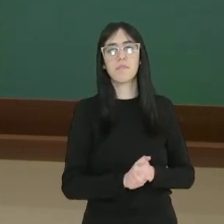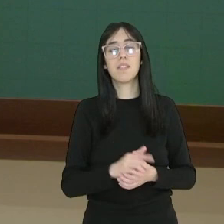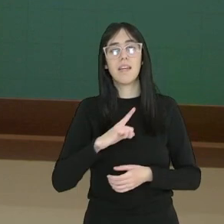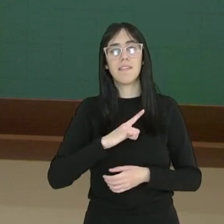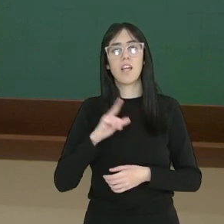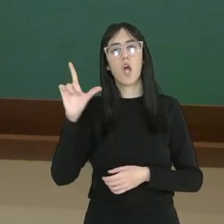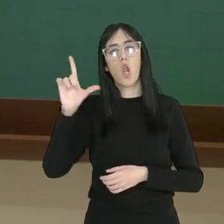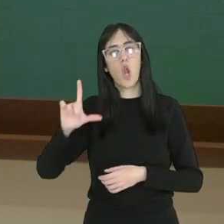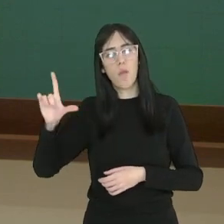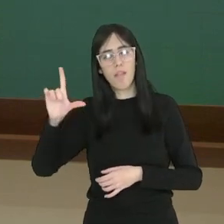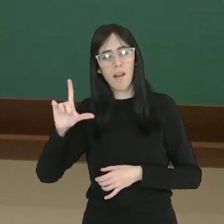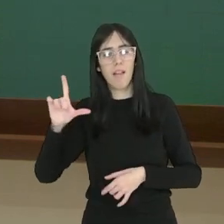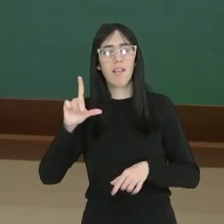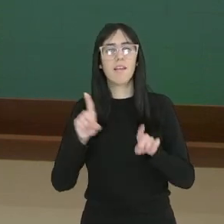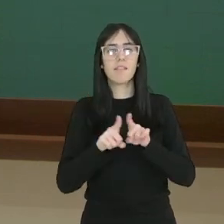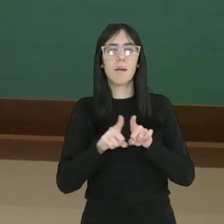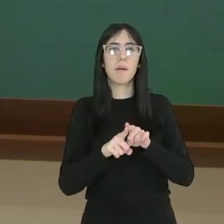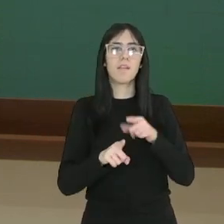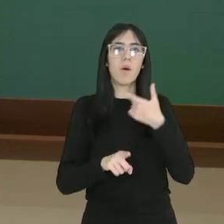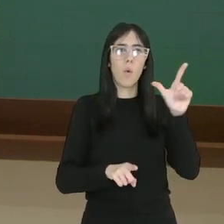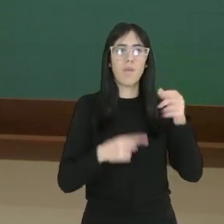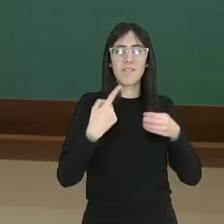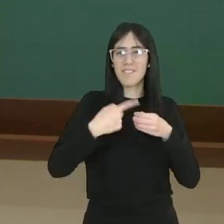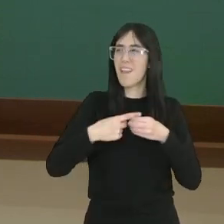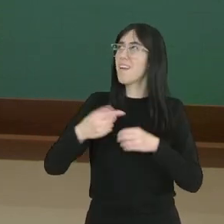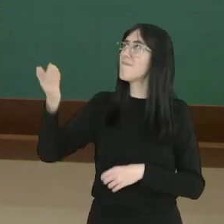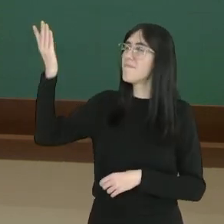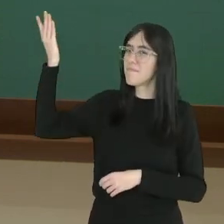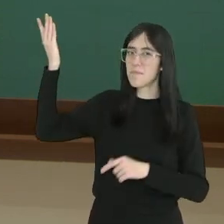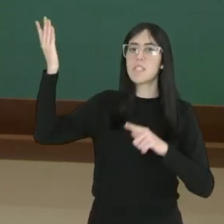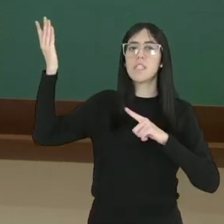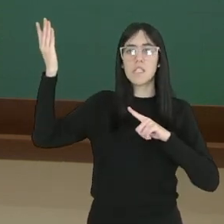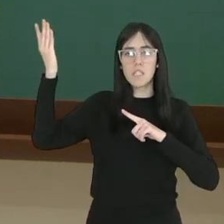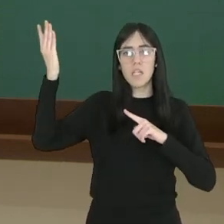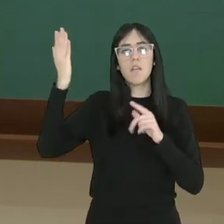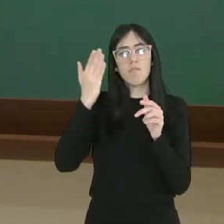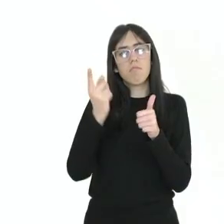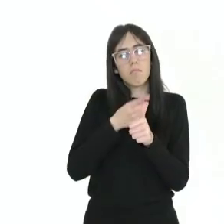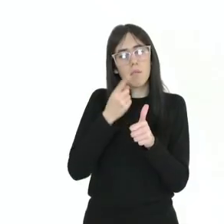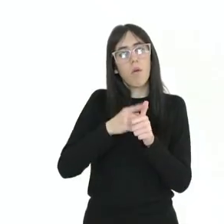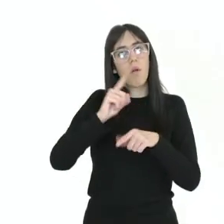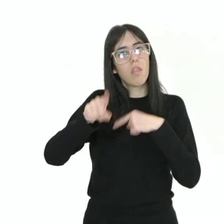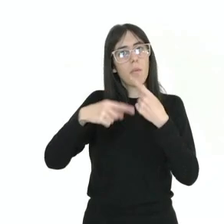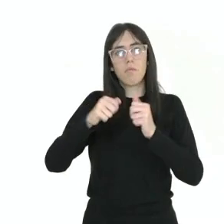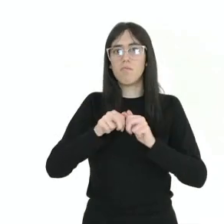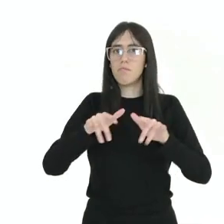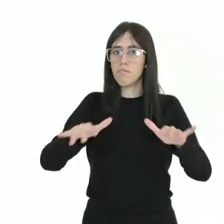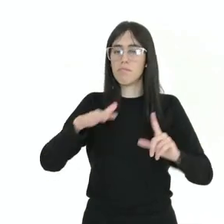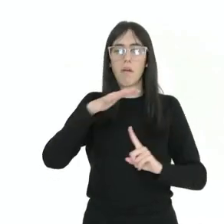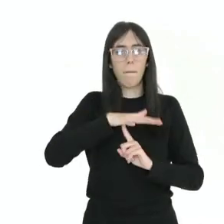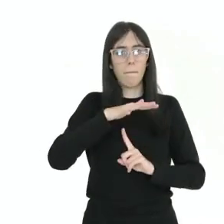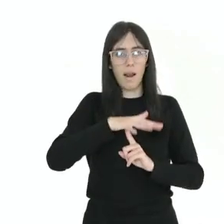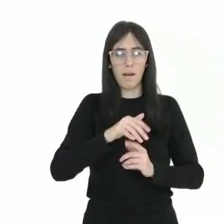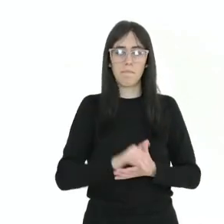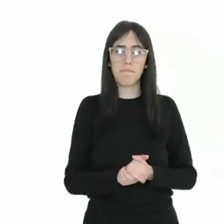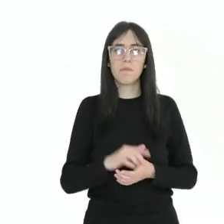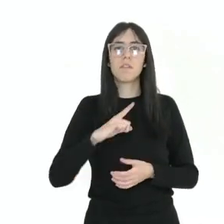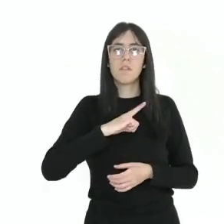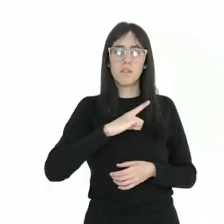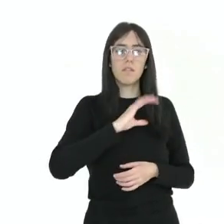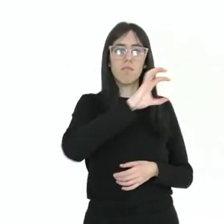Londrina tiveram os primeiros times, mas hoje em dia a gente tem vários filiados aqui no Paraná. Então, nós temos